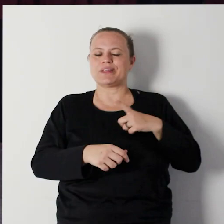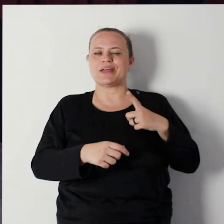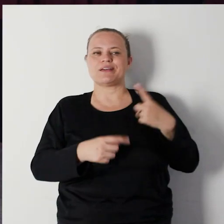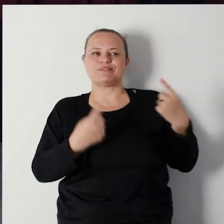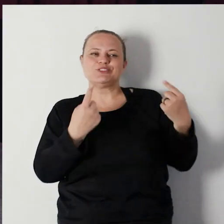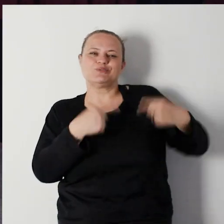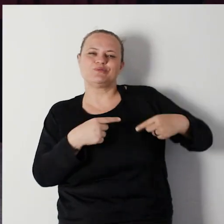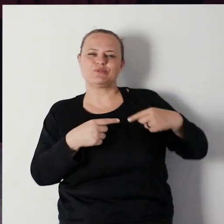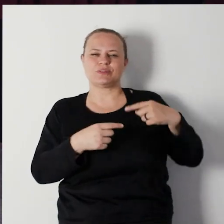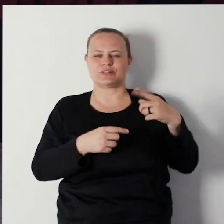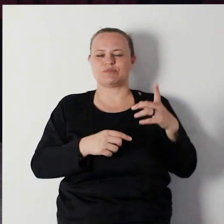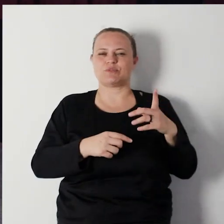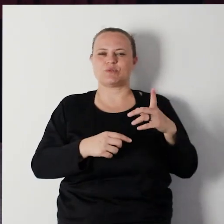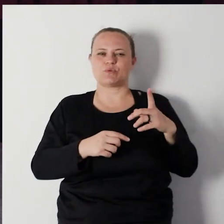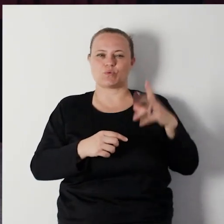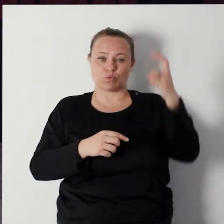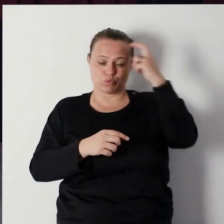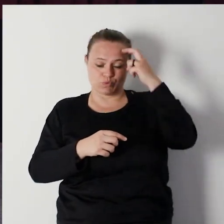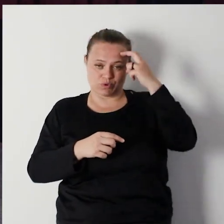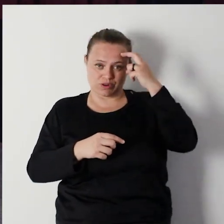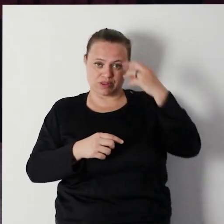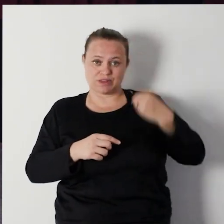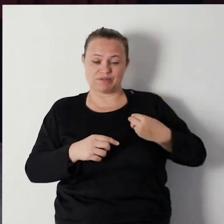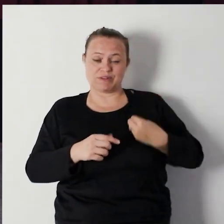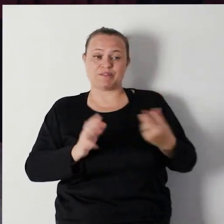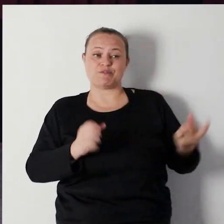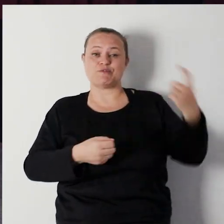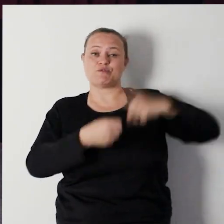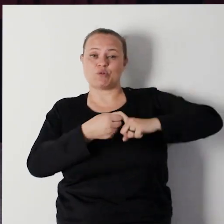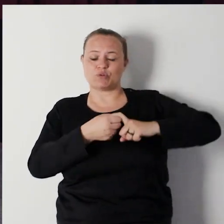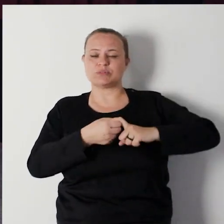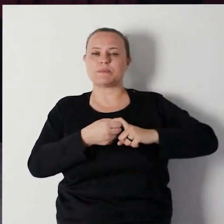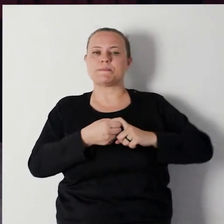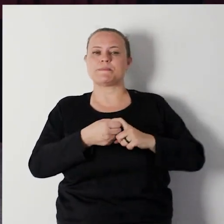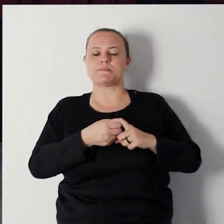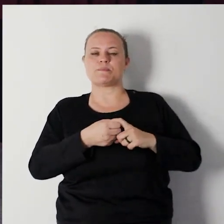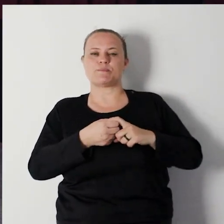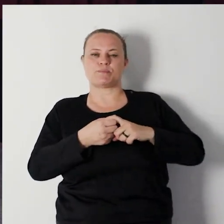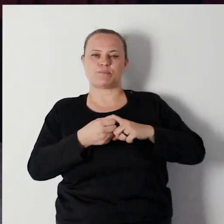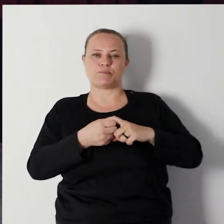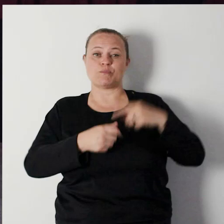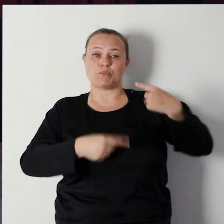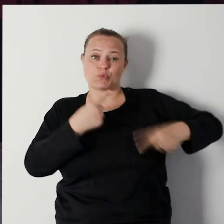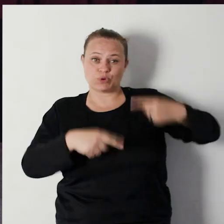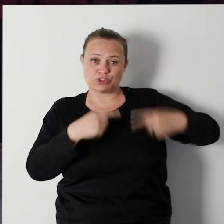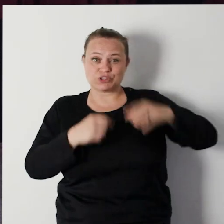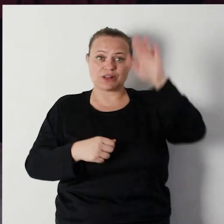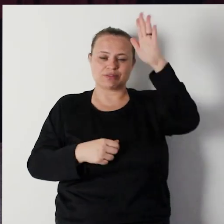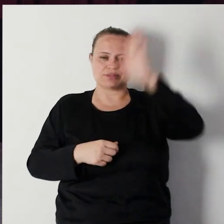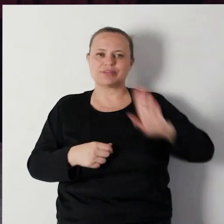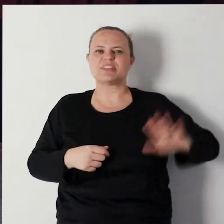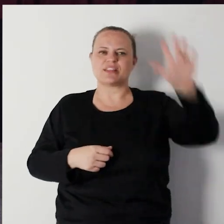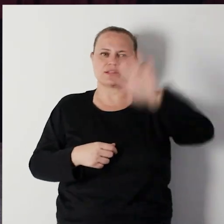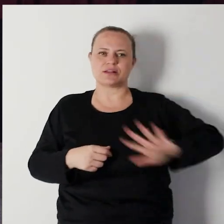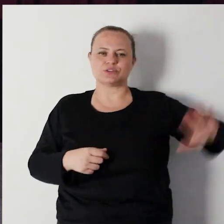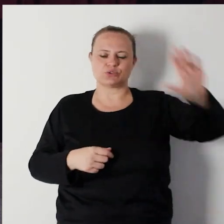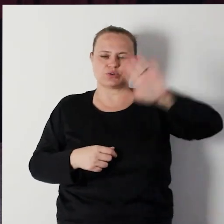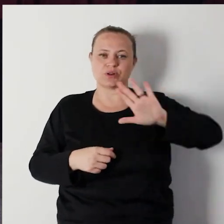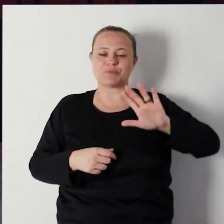aí, toda uma crise no próprio programa Cultura Viva, que ele para e depois ele retorna como uma política